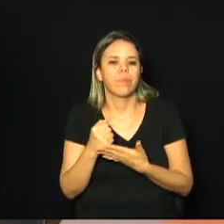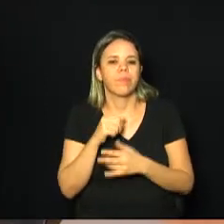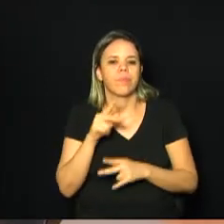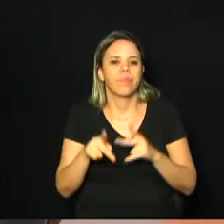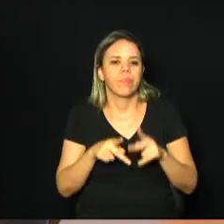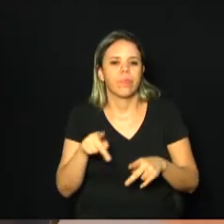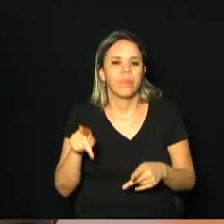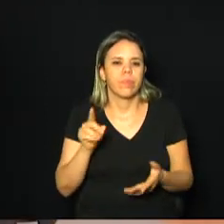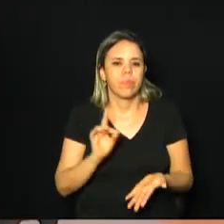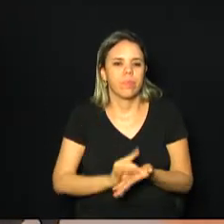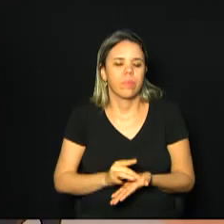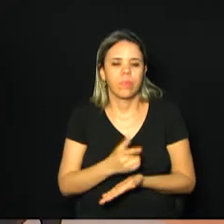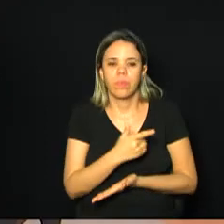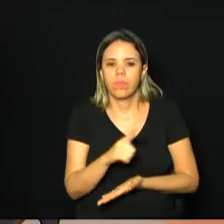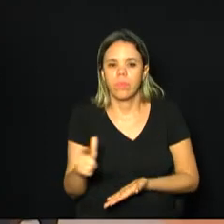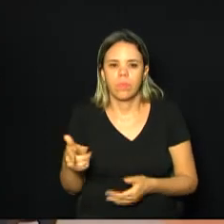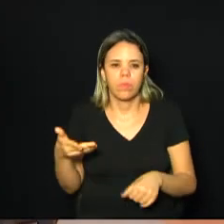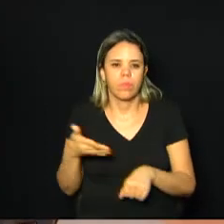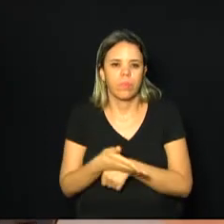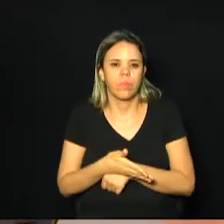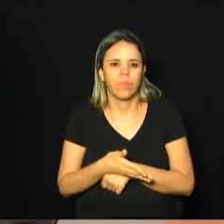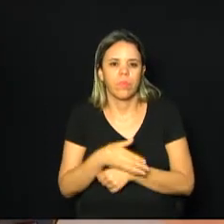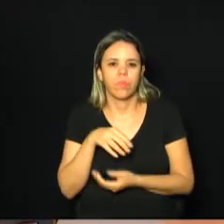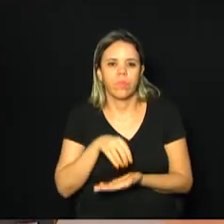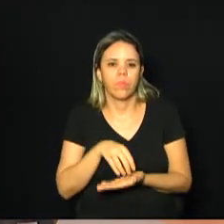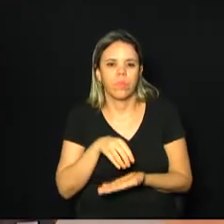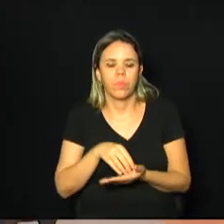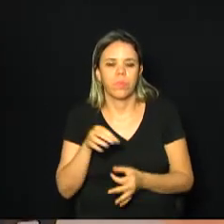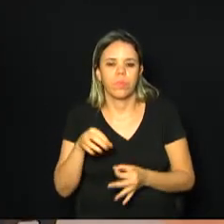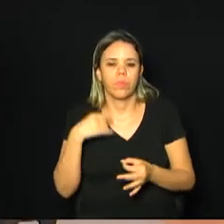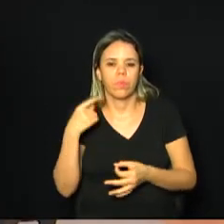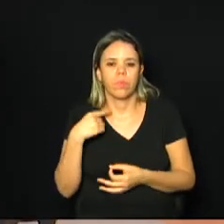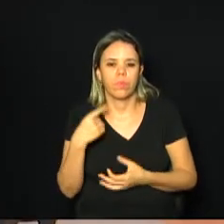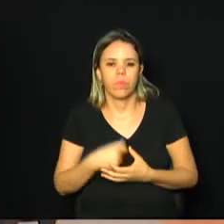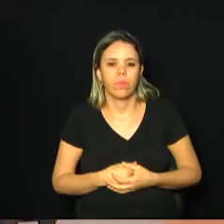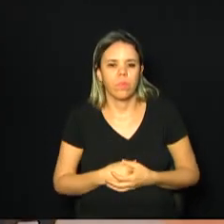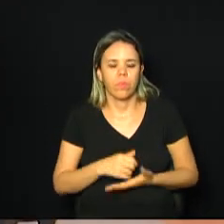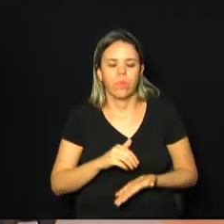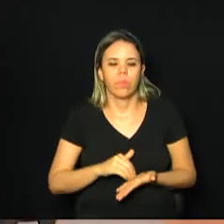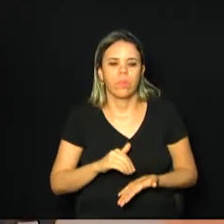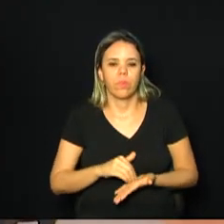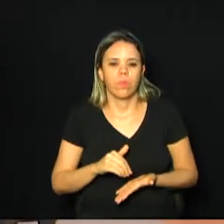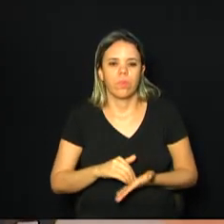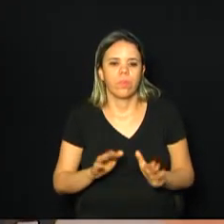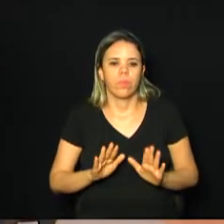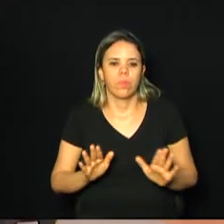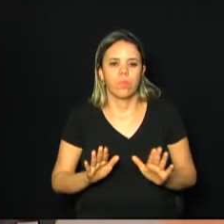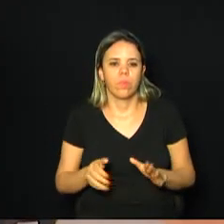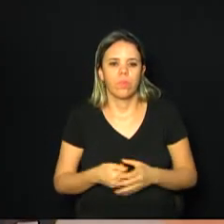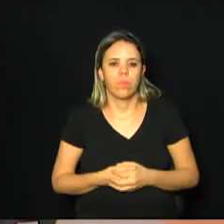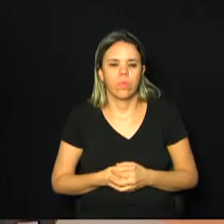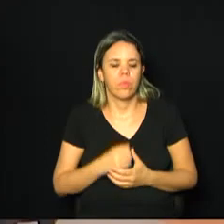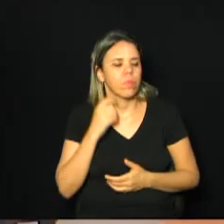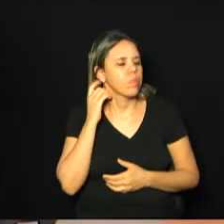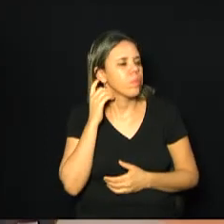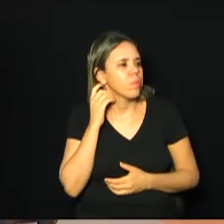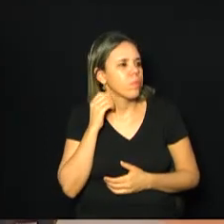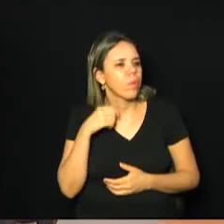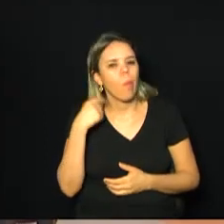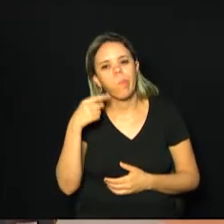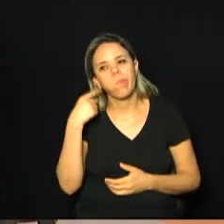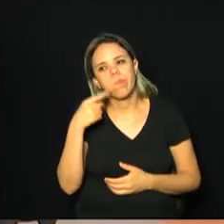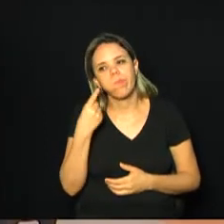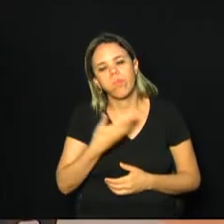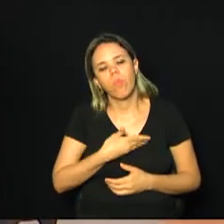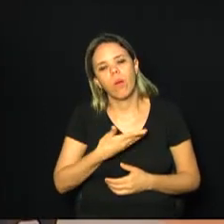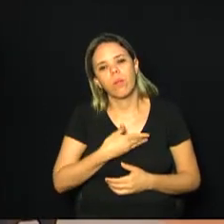que realmente não têm acesso a um departamento jurídico, a um escritório, ou mesmo um advogado